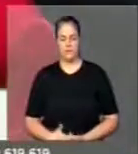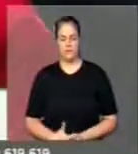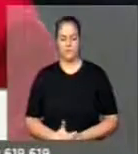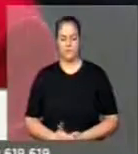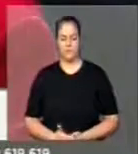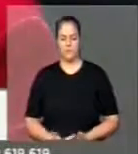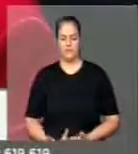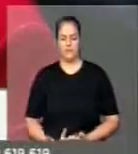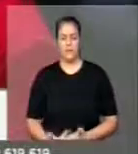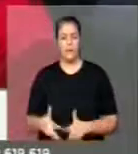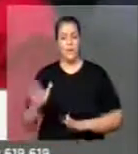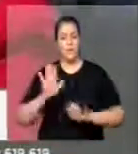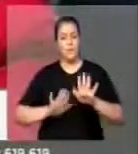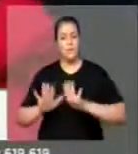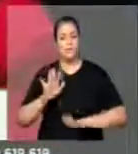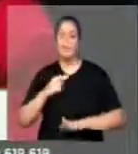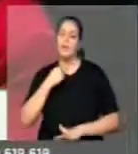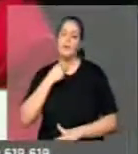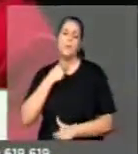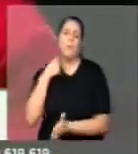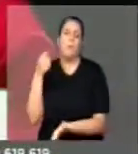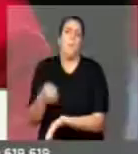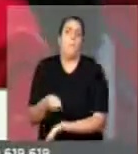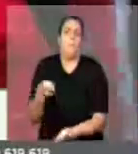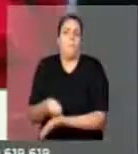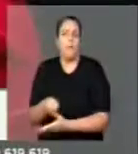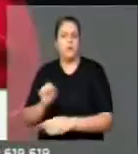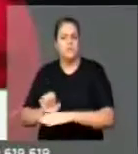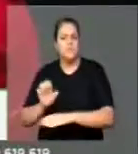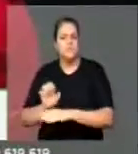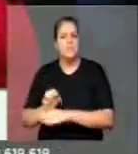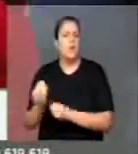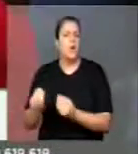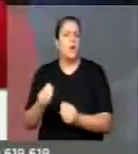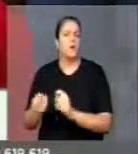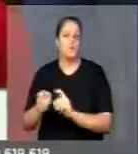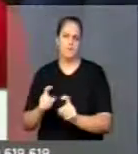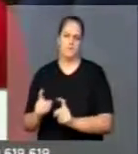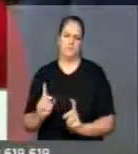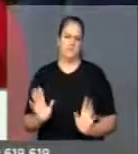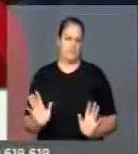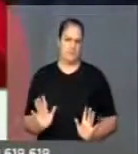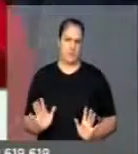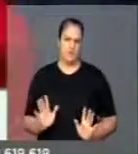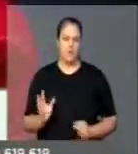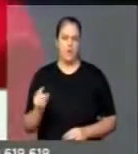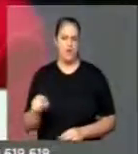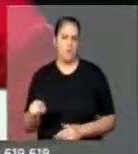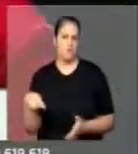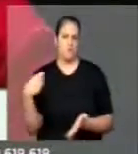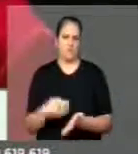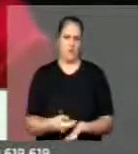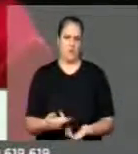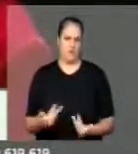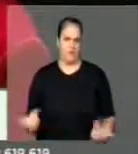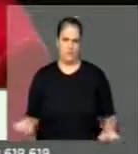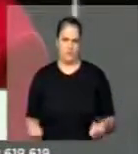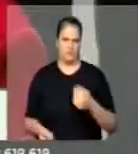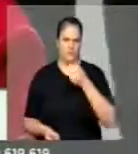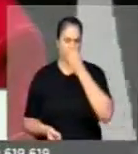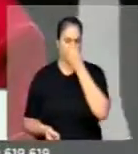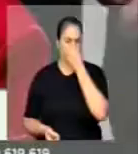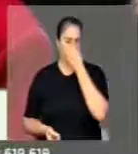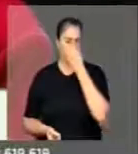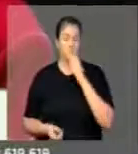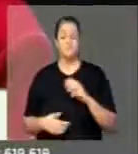eles uma regulamentação de como eles vão se organizar para pagar essas dívidas. Nós estamos aí com